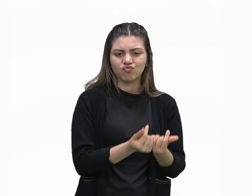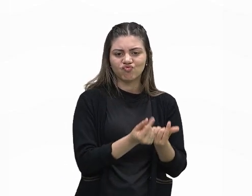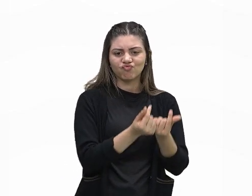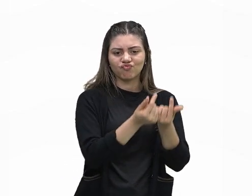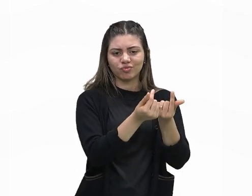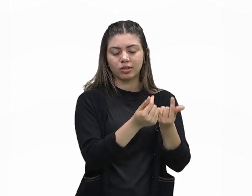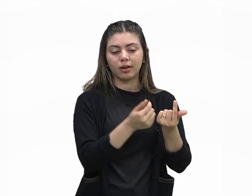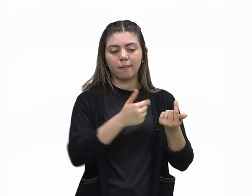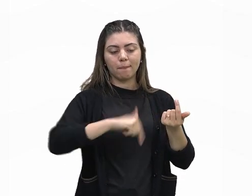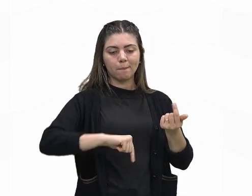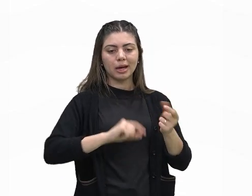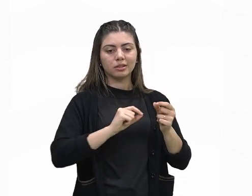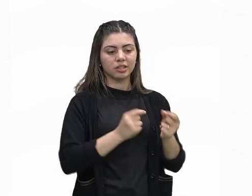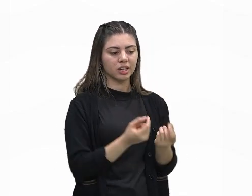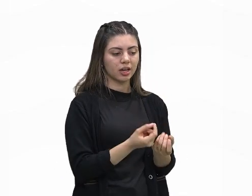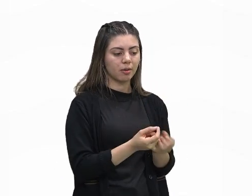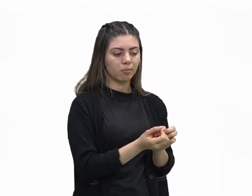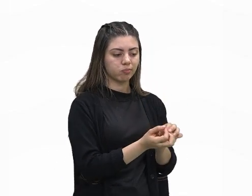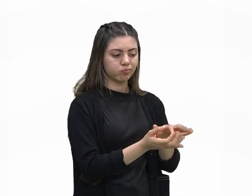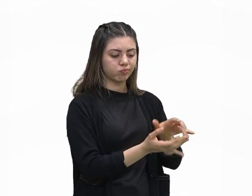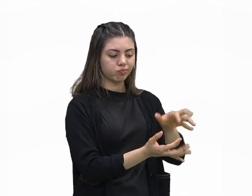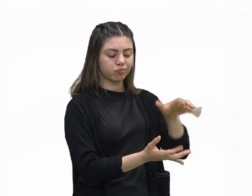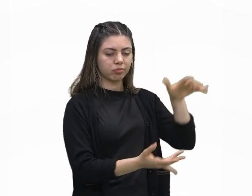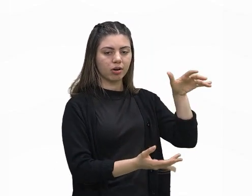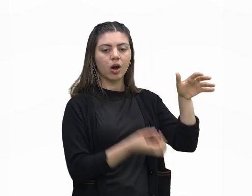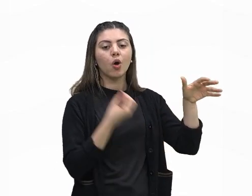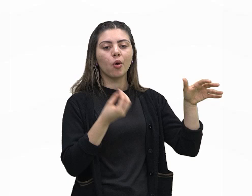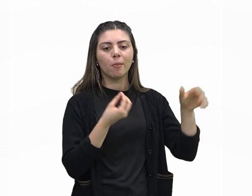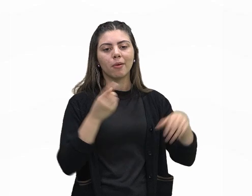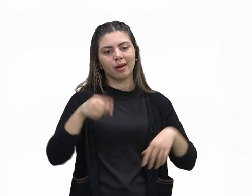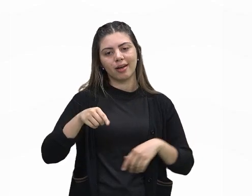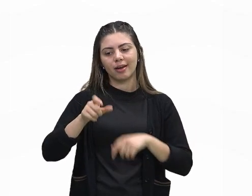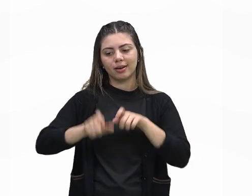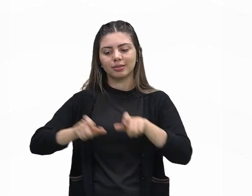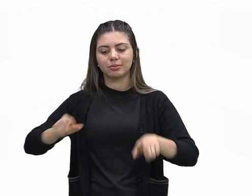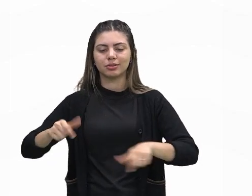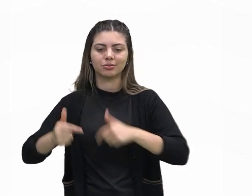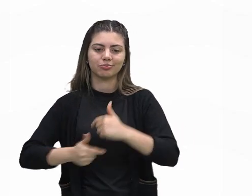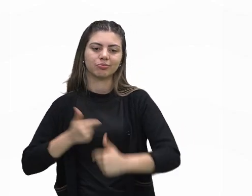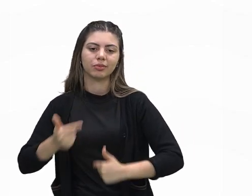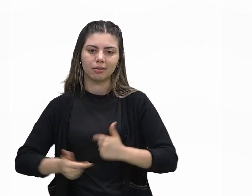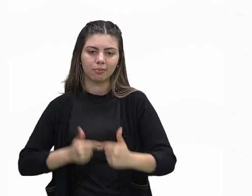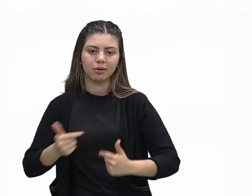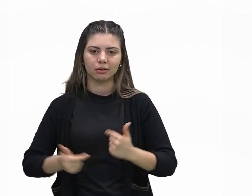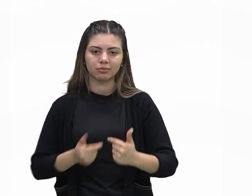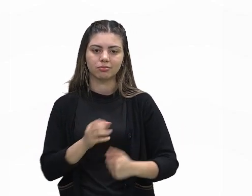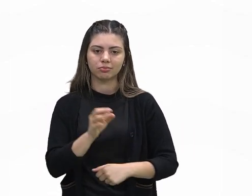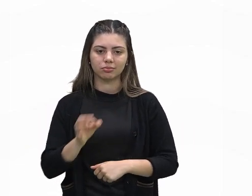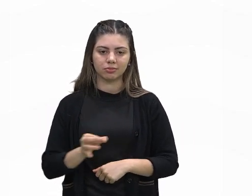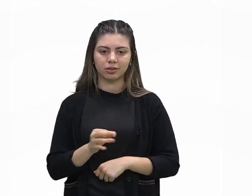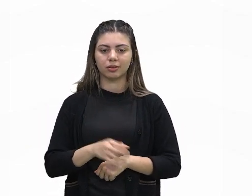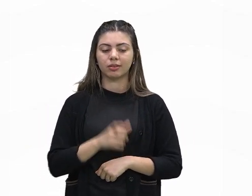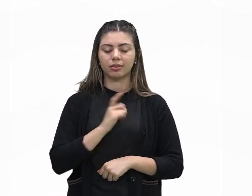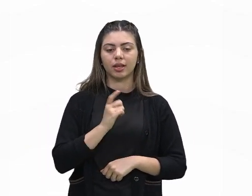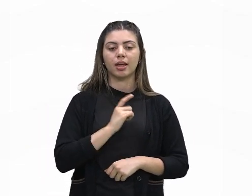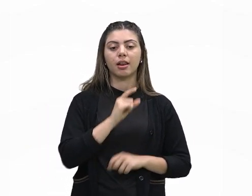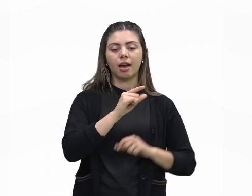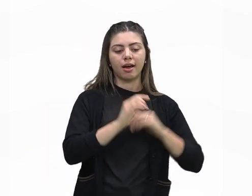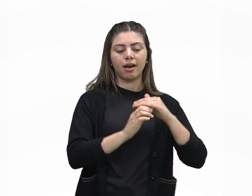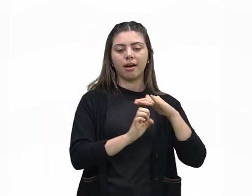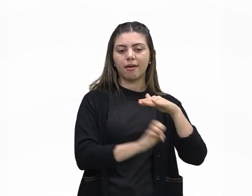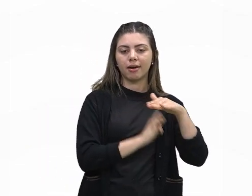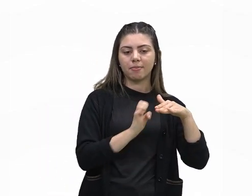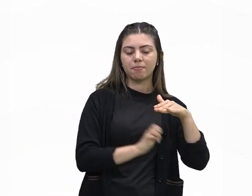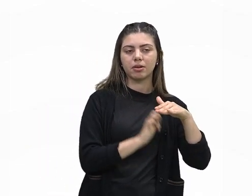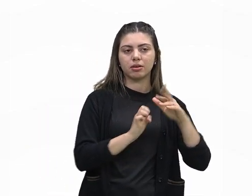esse acúmulo de riqueza? Se dá pelo trabalho dos operários, dos trabalhadores. Tem lá o dono da fábrica, o dono